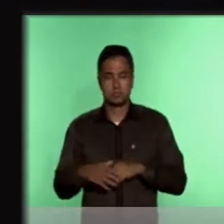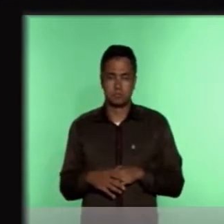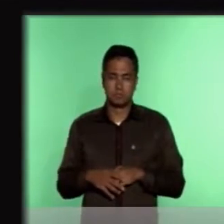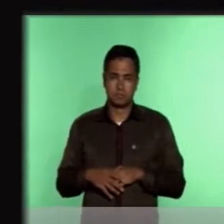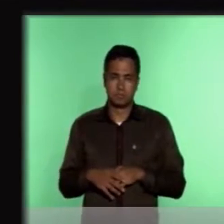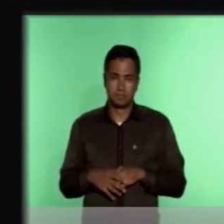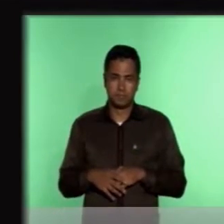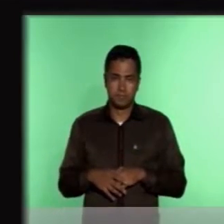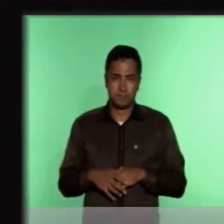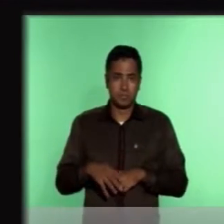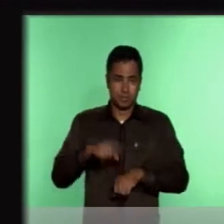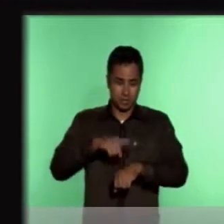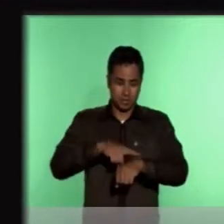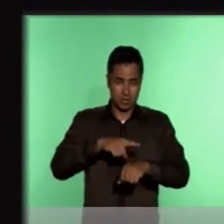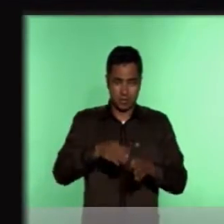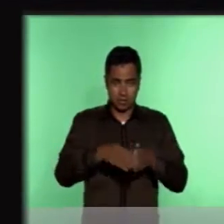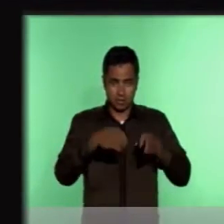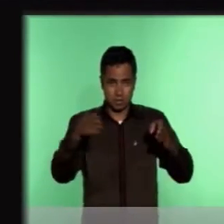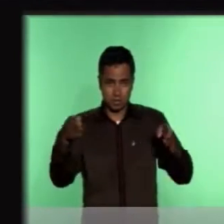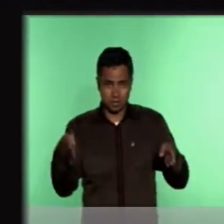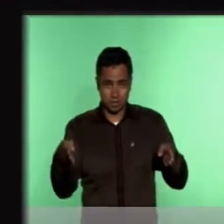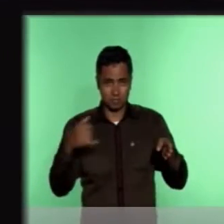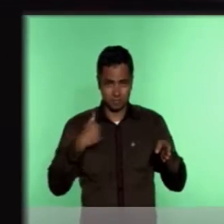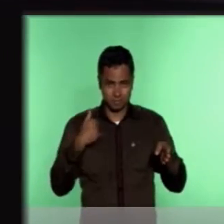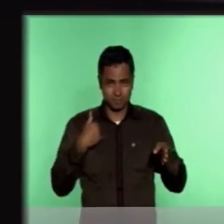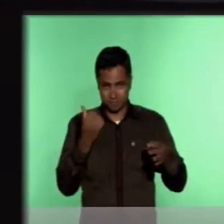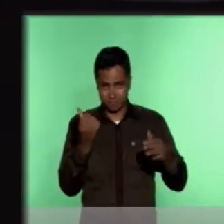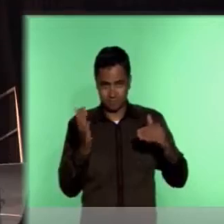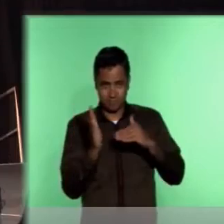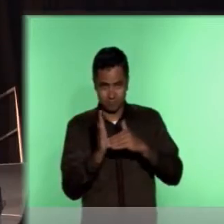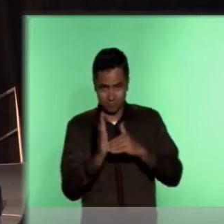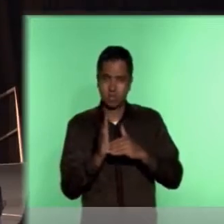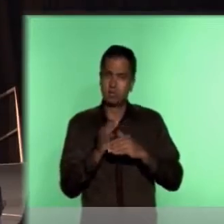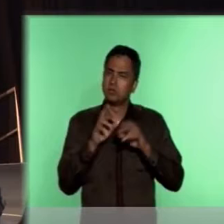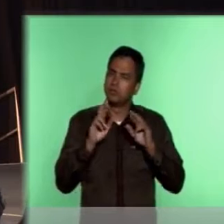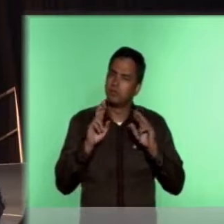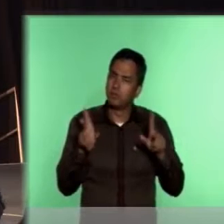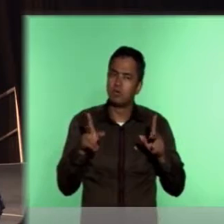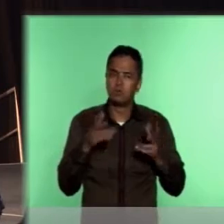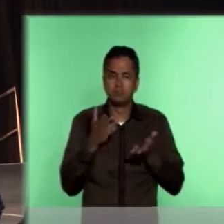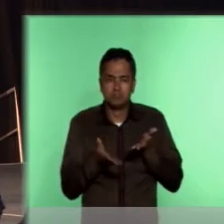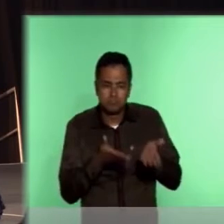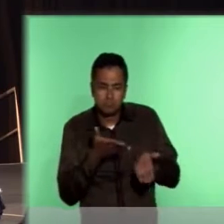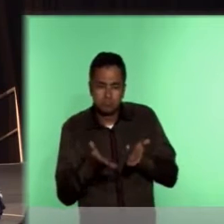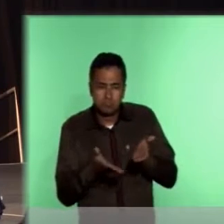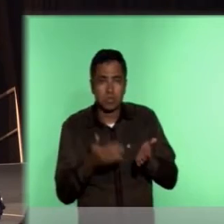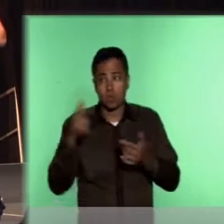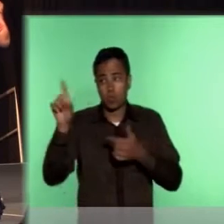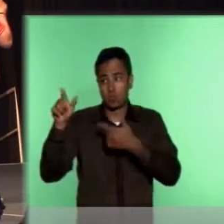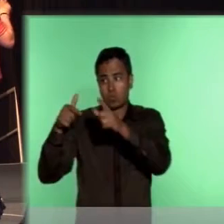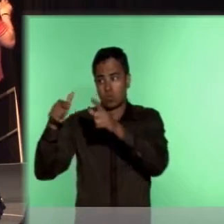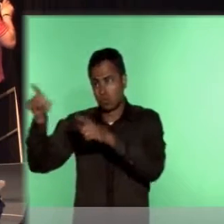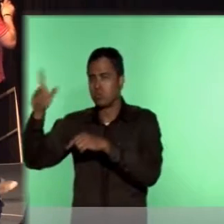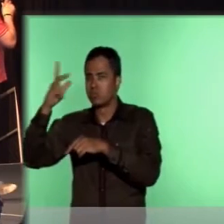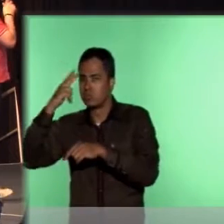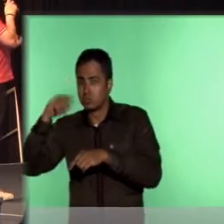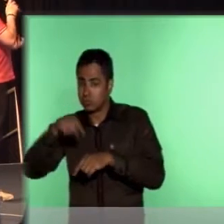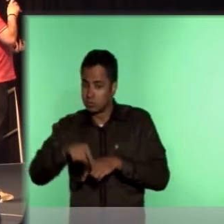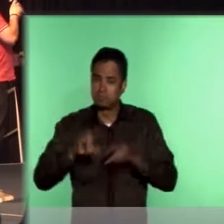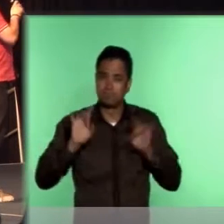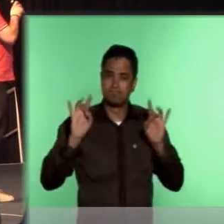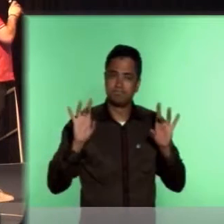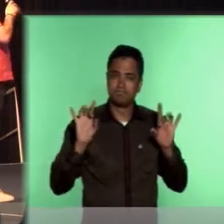ele está dentro do conceito central, né, de educação de uma maneira diferente das demais etapas. A outra questão